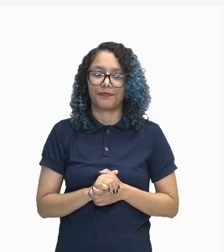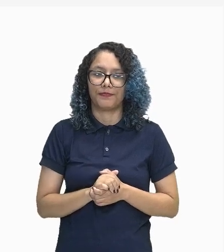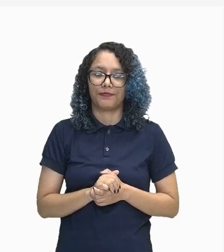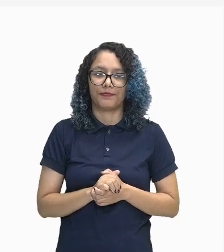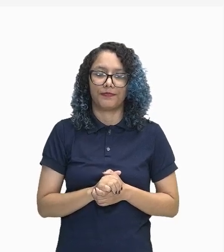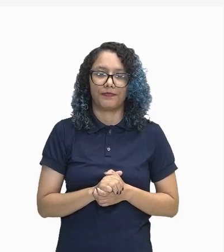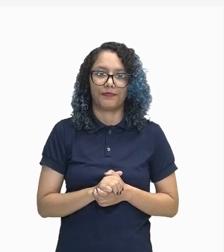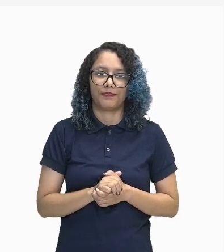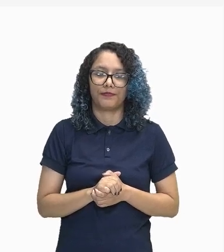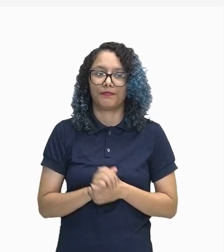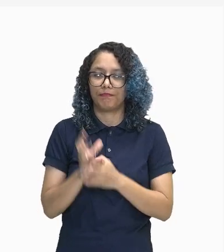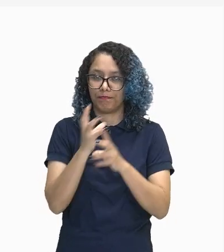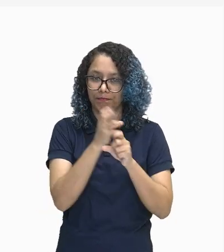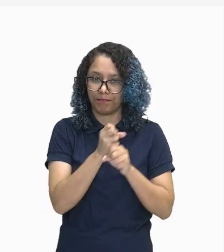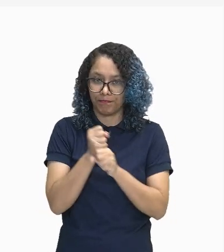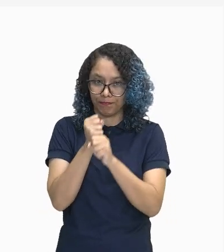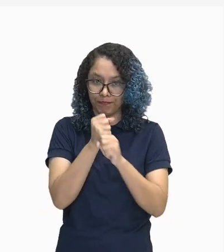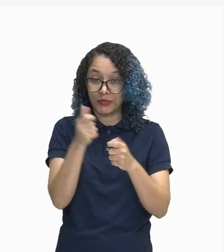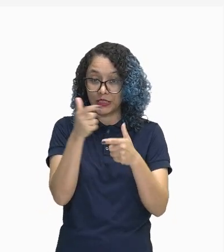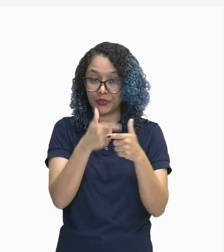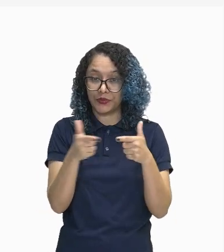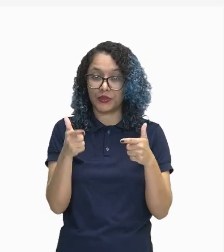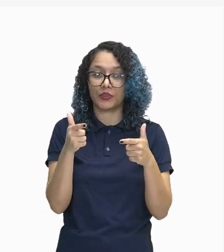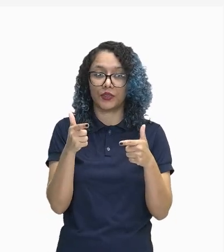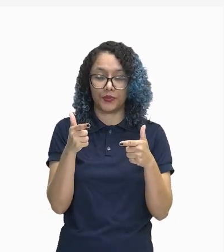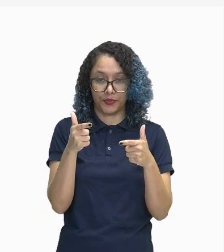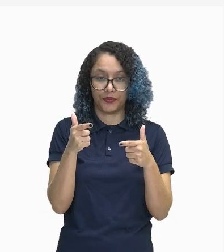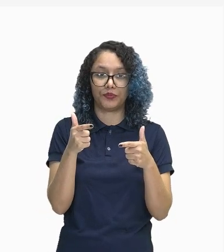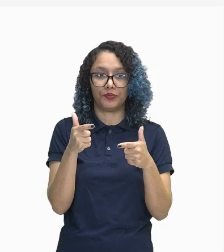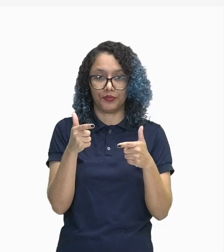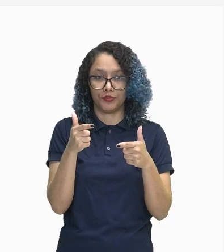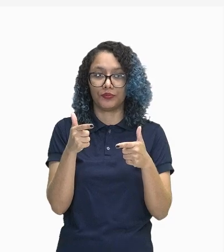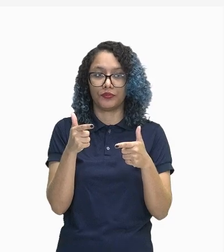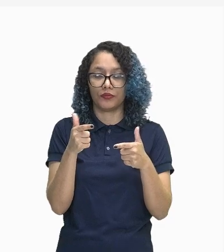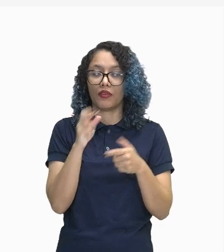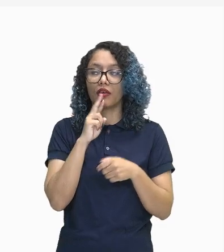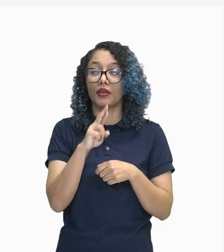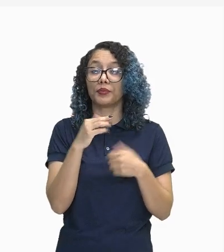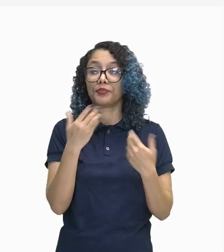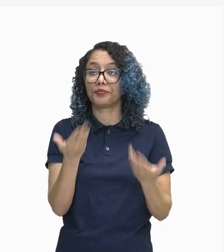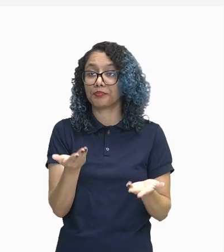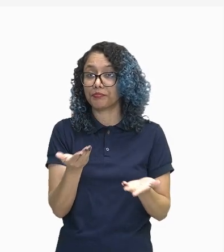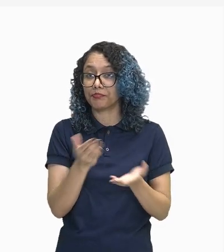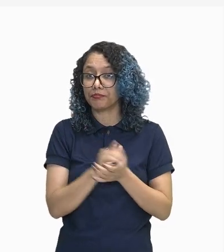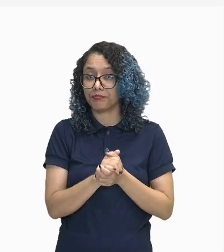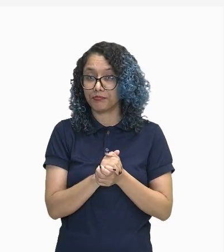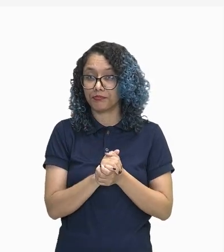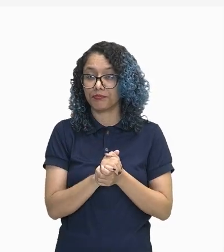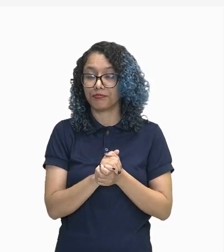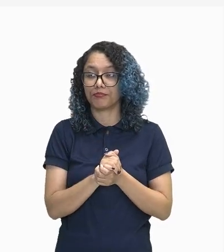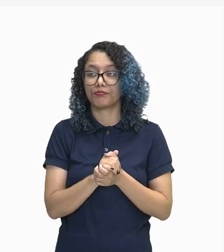Certo? Fazendo essa divisão, nós vamos encontrar como resposta